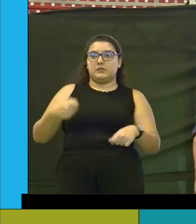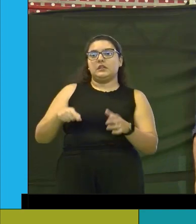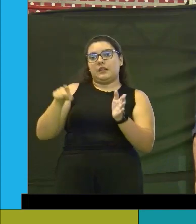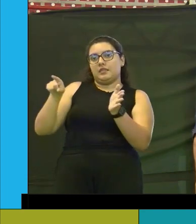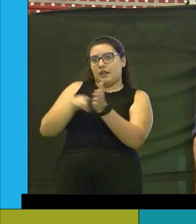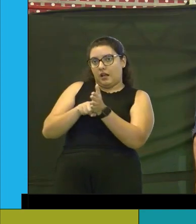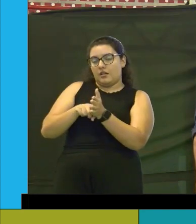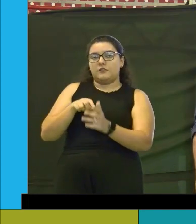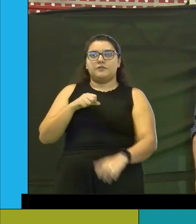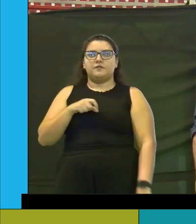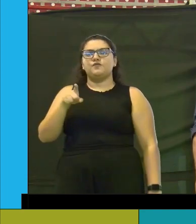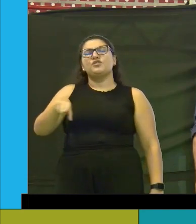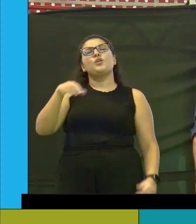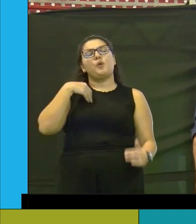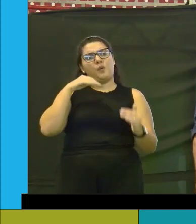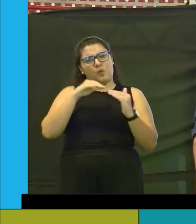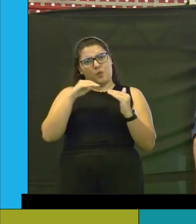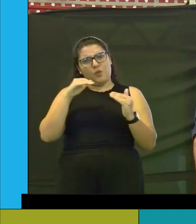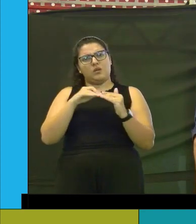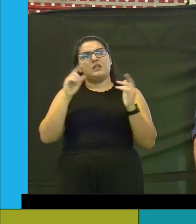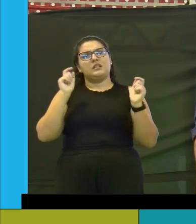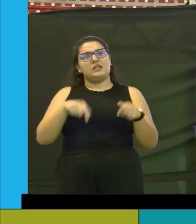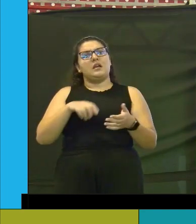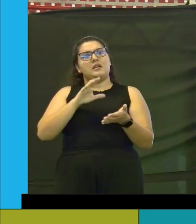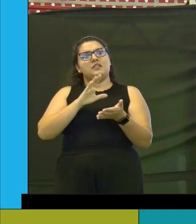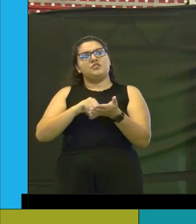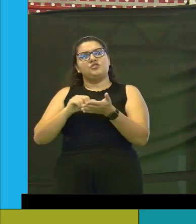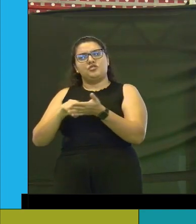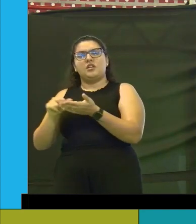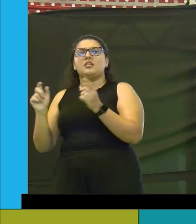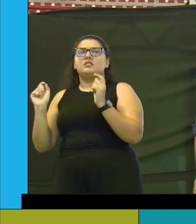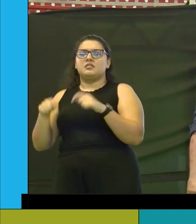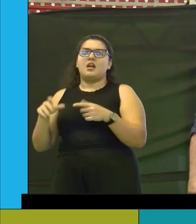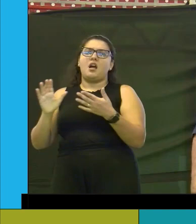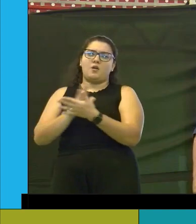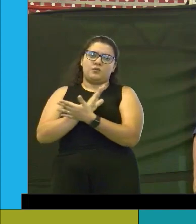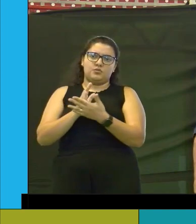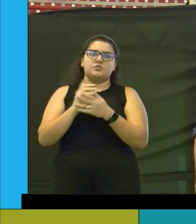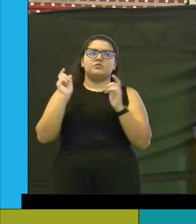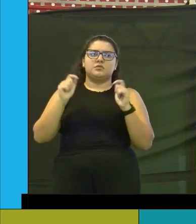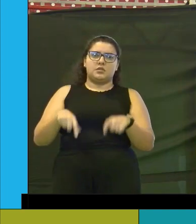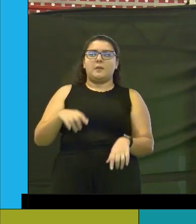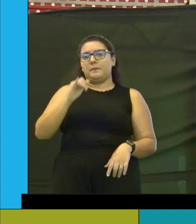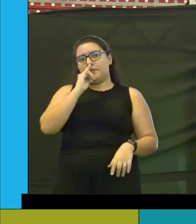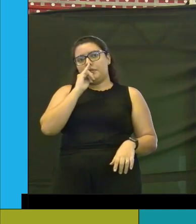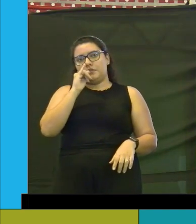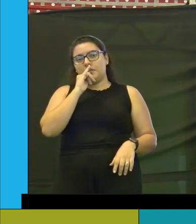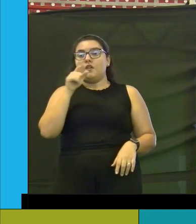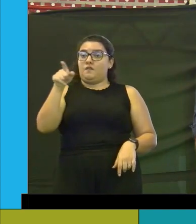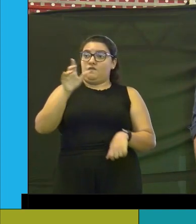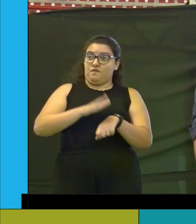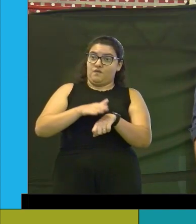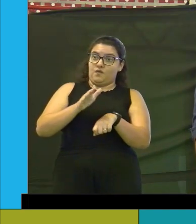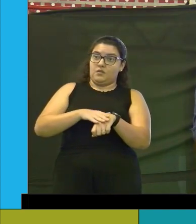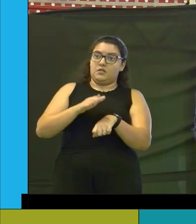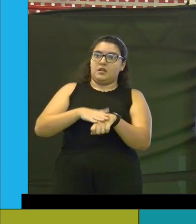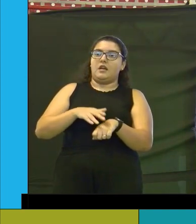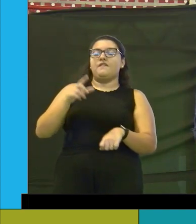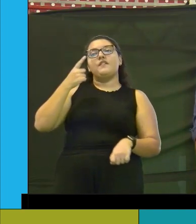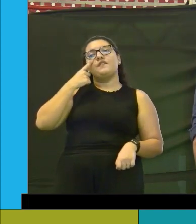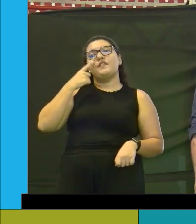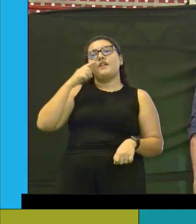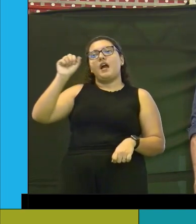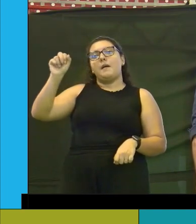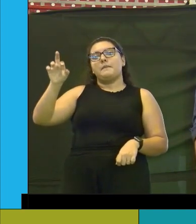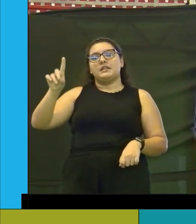negativo. Você concorda comigo que dá para eliminar itens aí, pessoal? Olha só, você marcaria